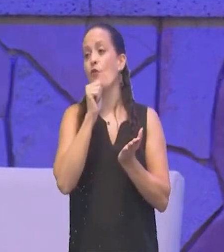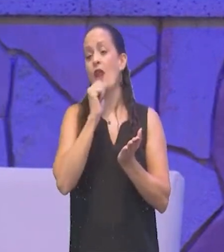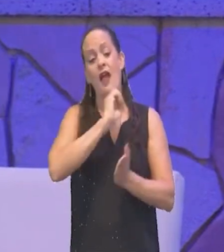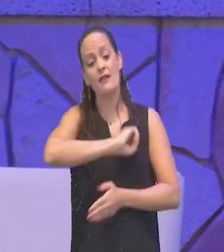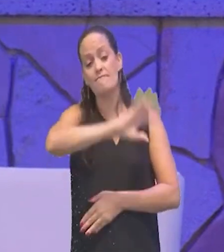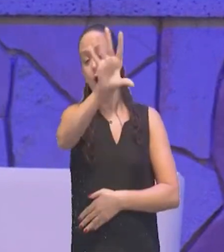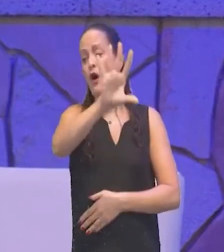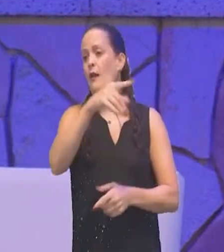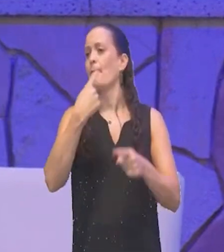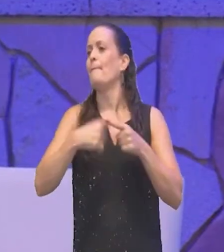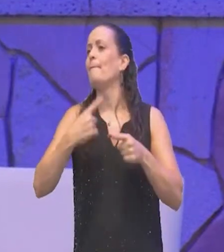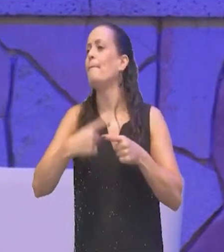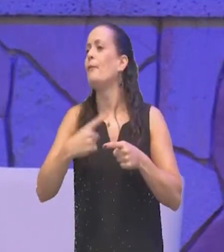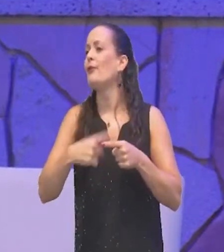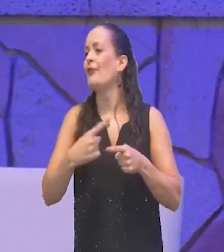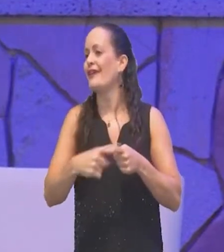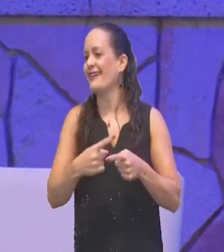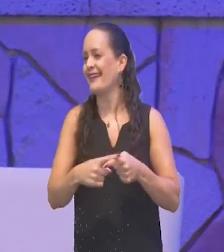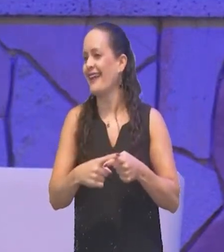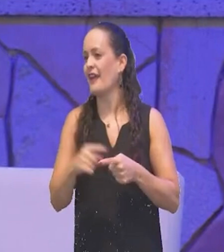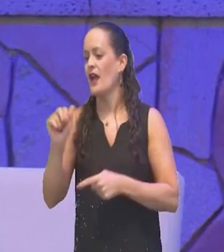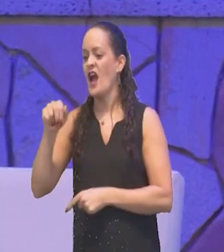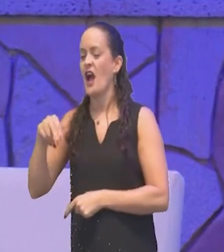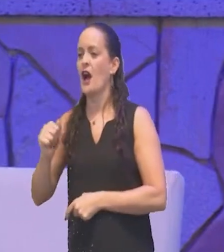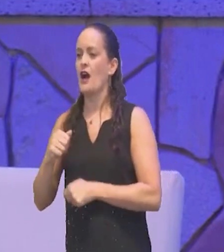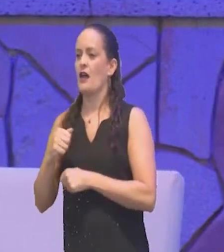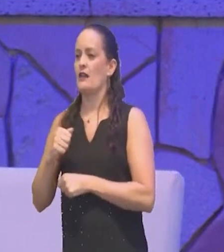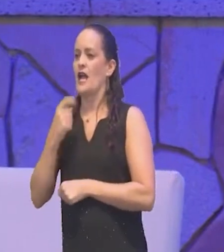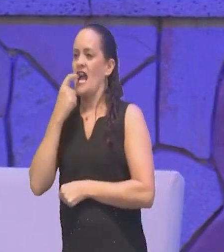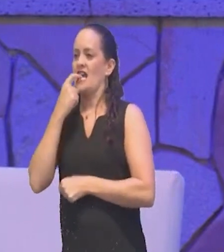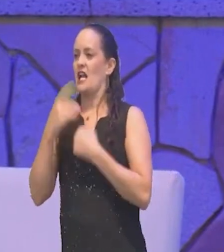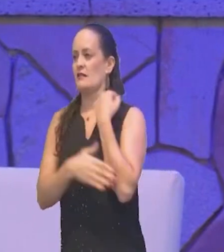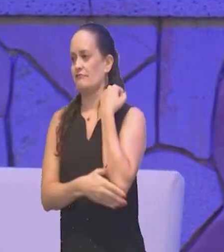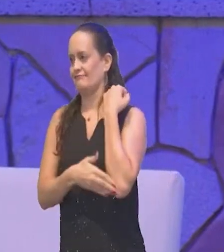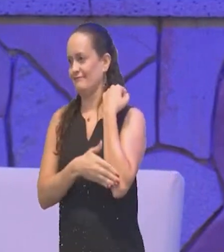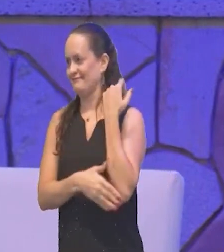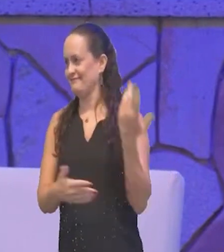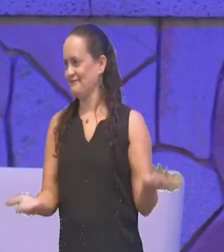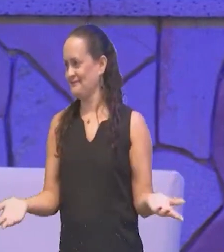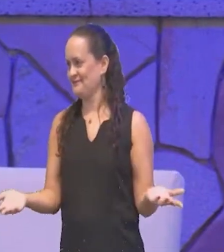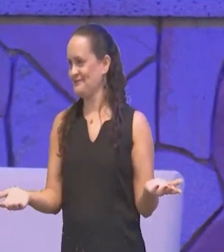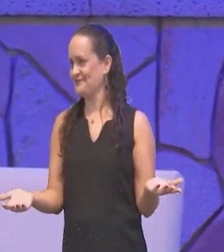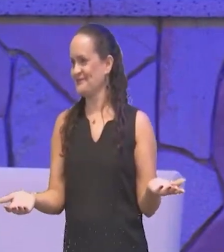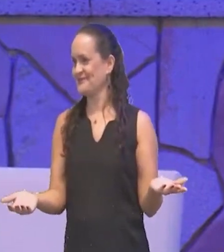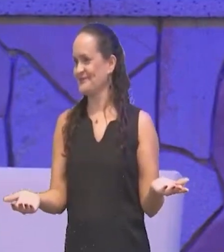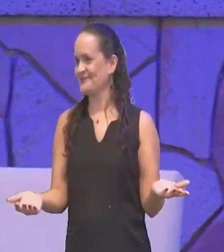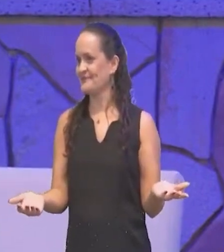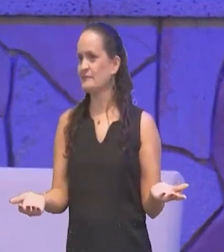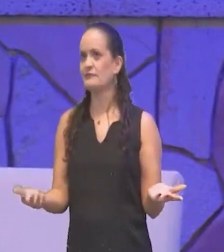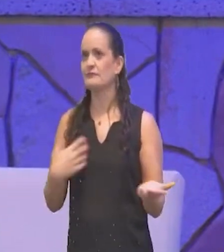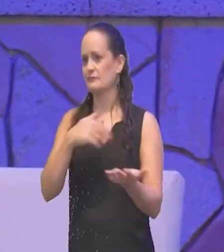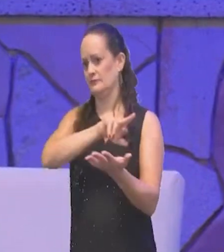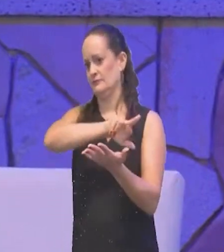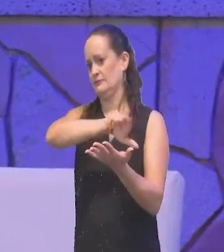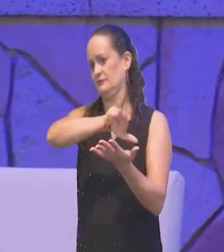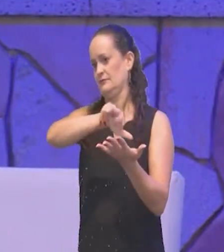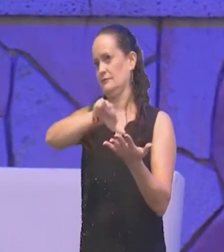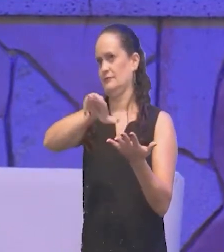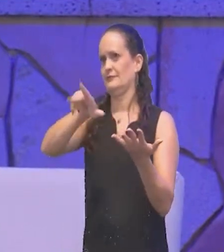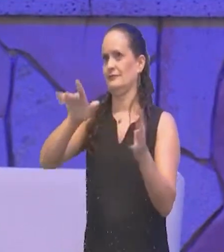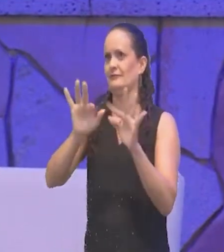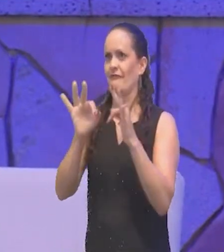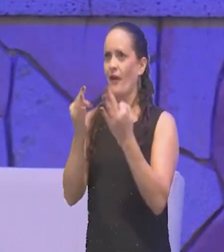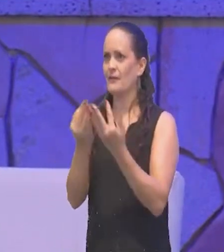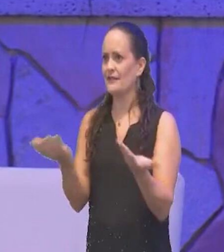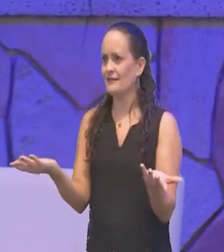trouxe grande sofrimento, queridos, grande sofrimento. E o que poderíamos falar ainda a